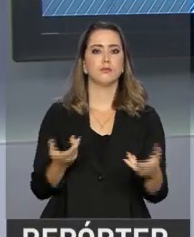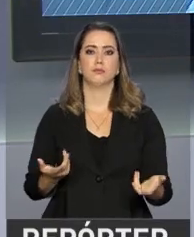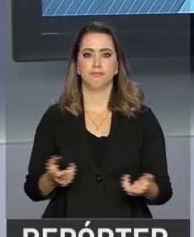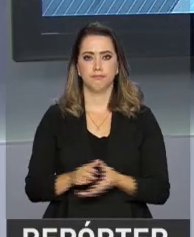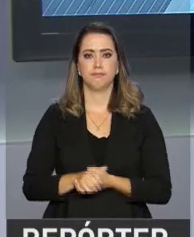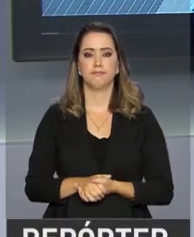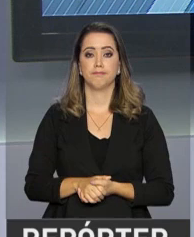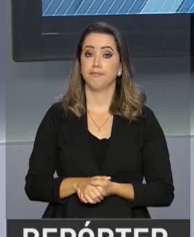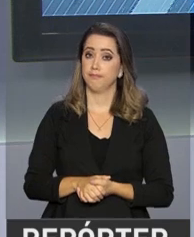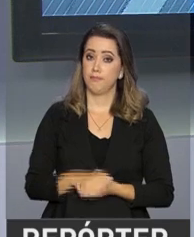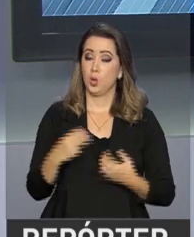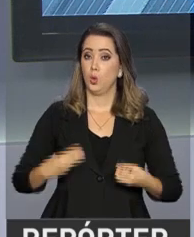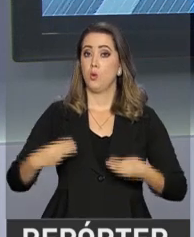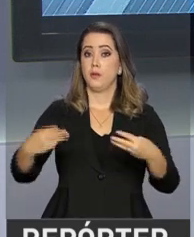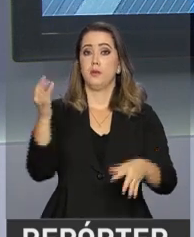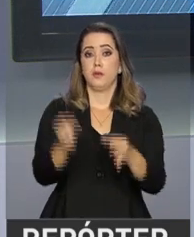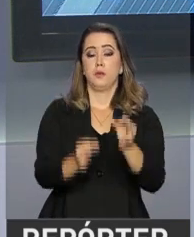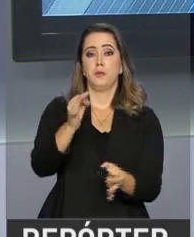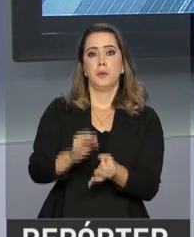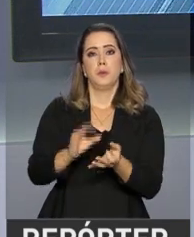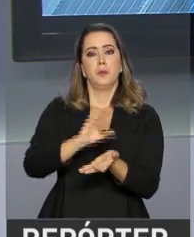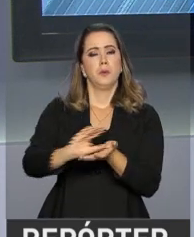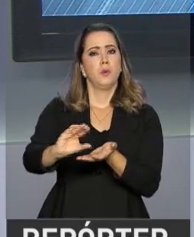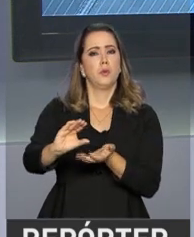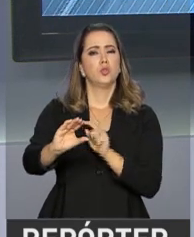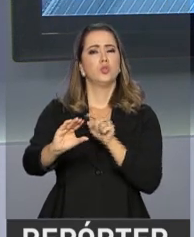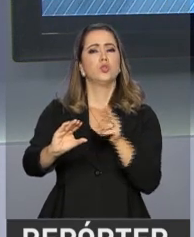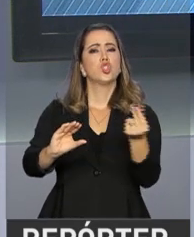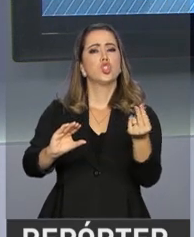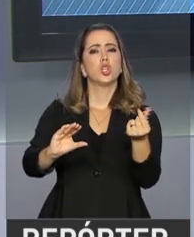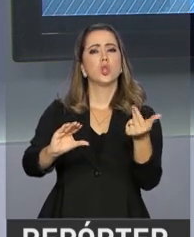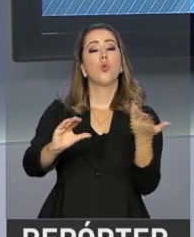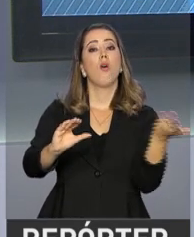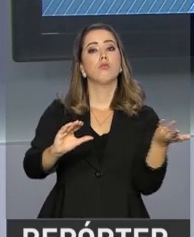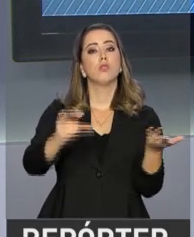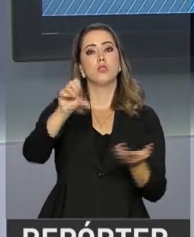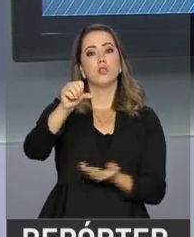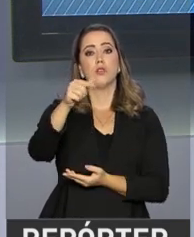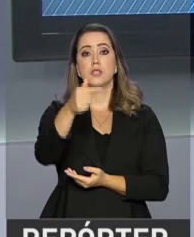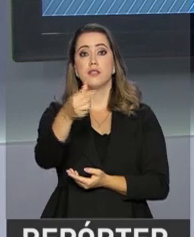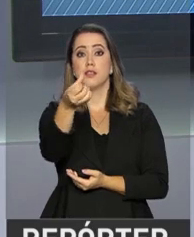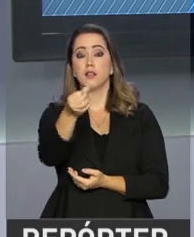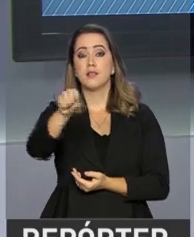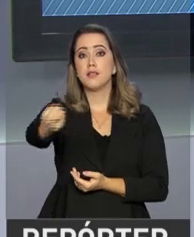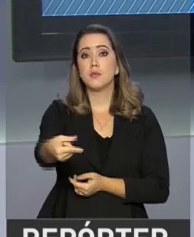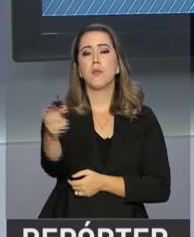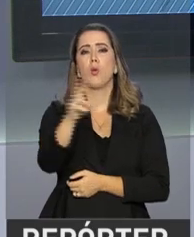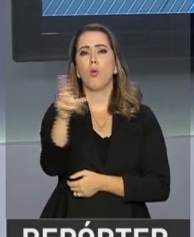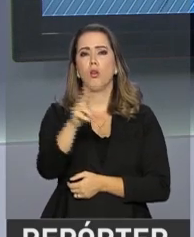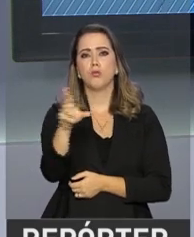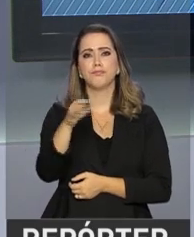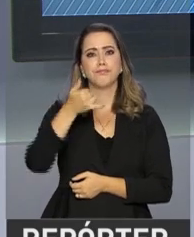o ministério da justiça destinou mais de 970 mil reais para a melhoria do disque denúncia do rio de janeiro a